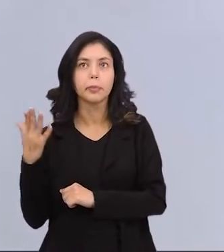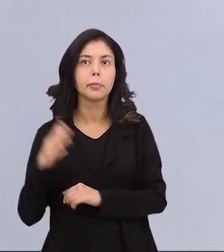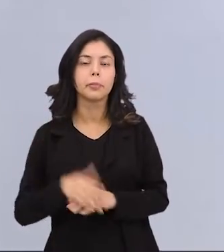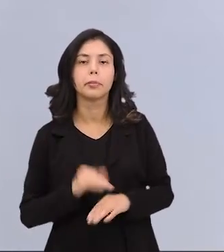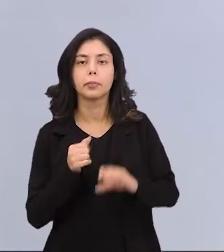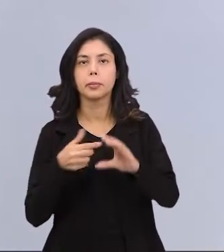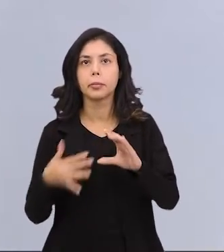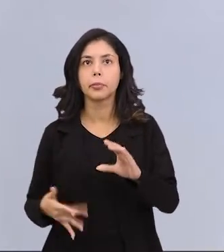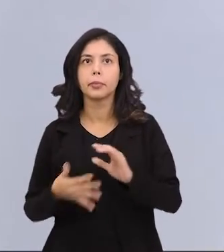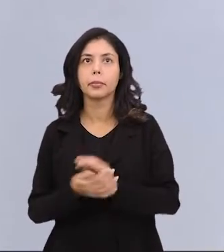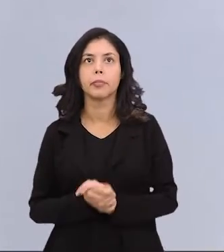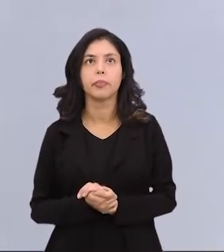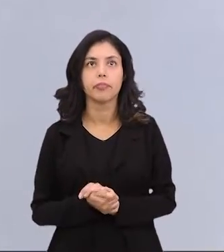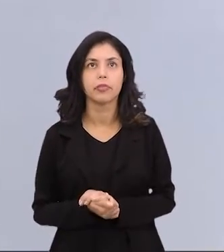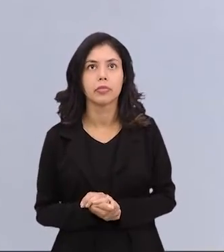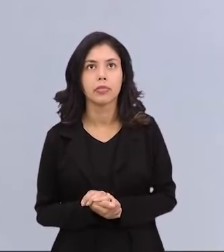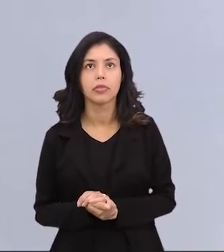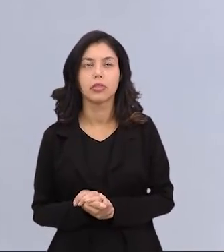especiação.